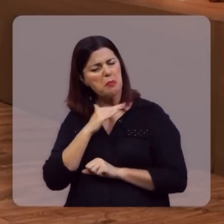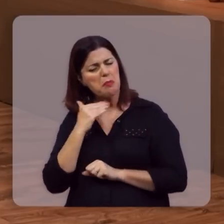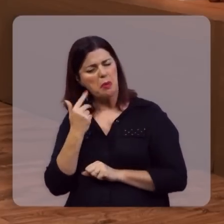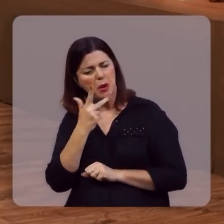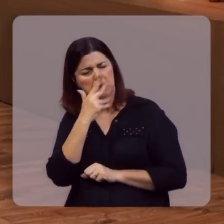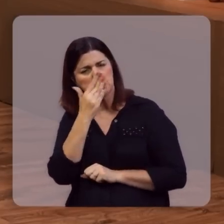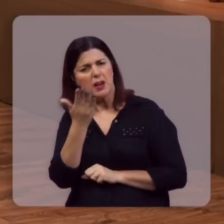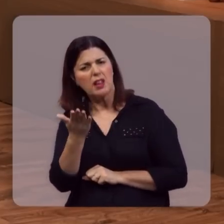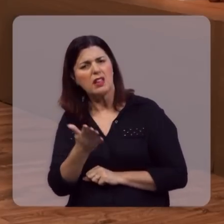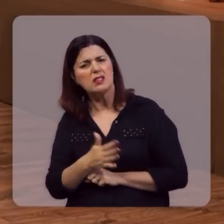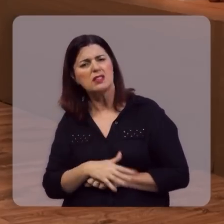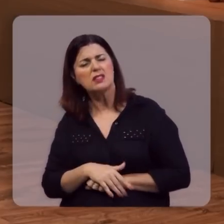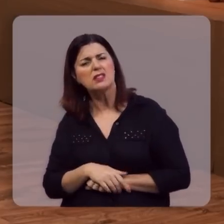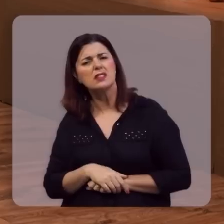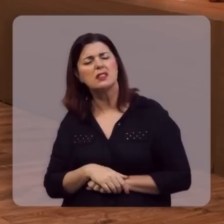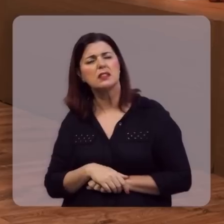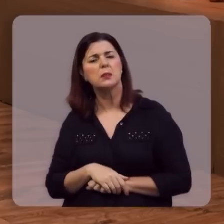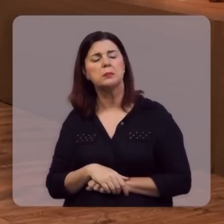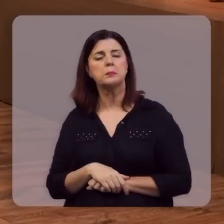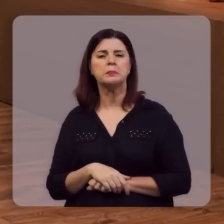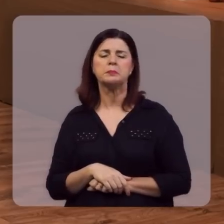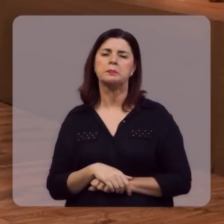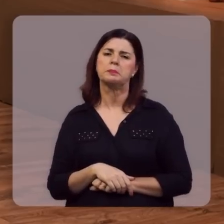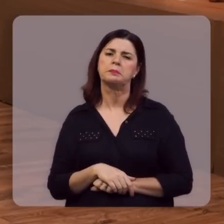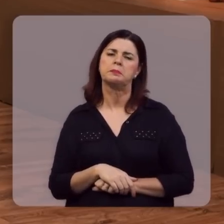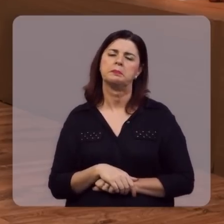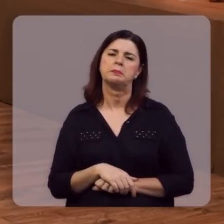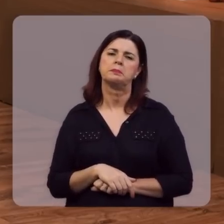na panela, estão morrendo.